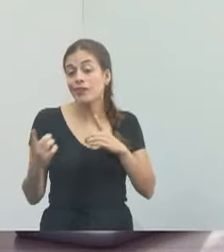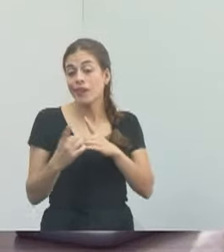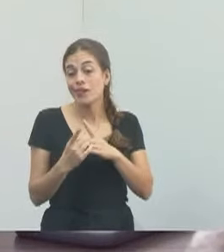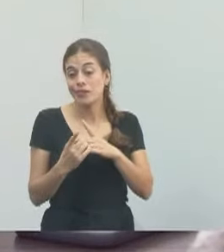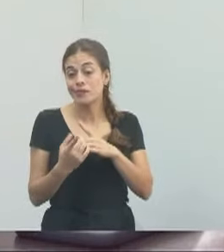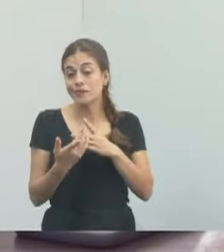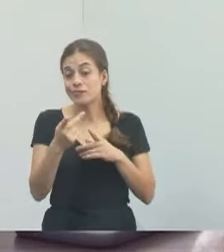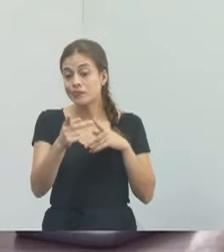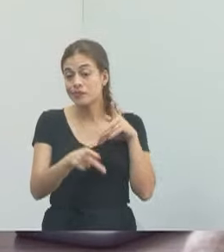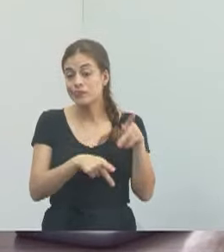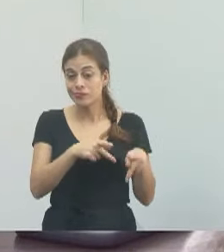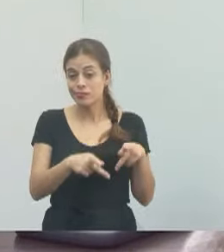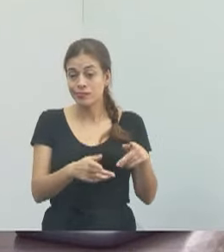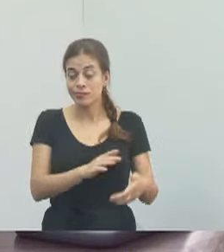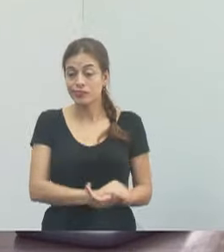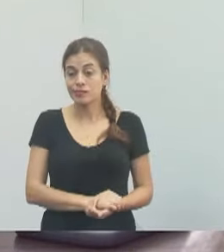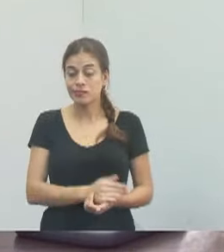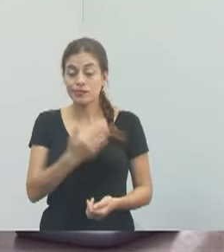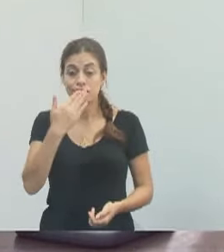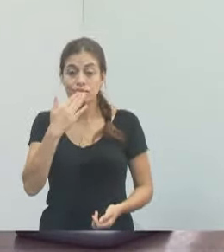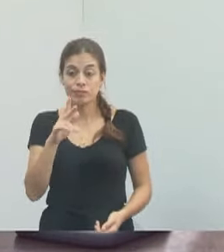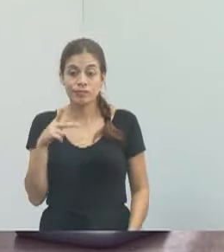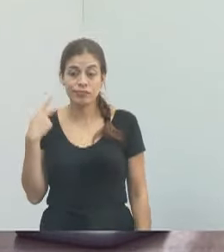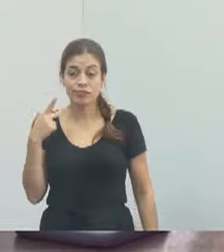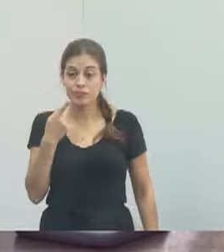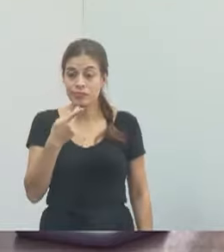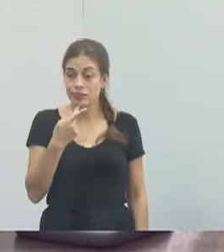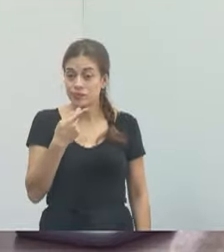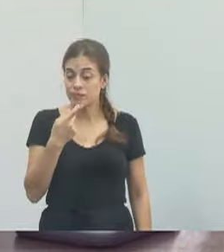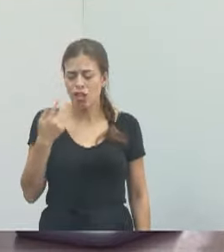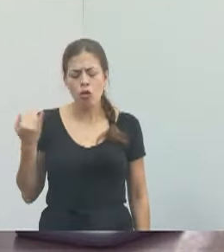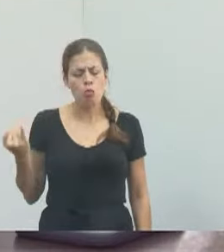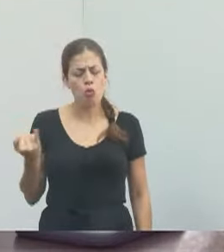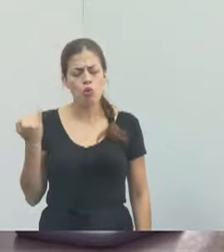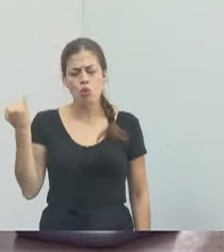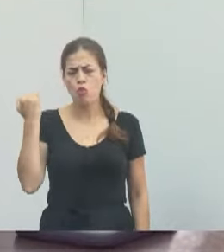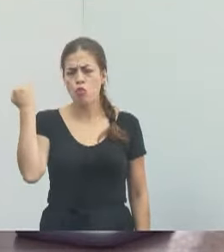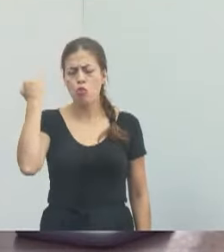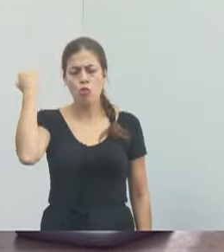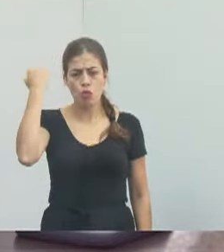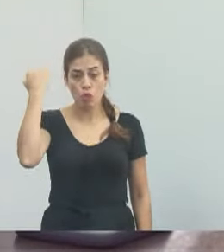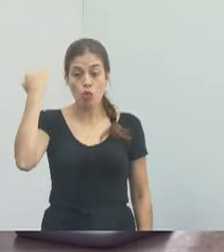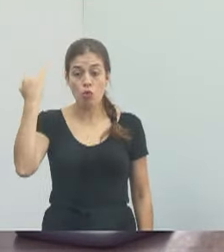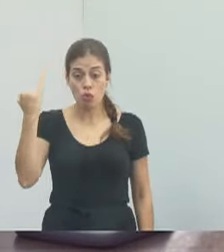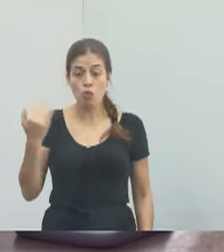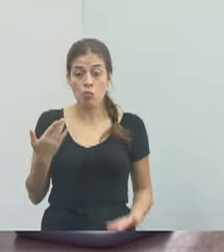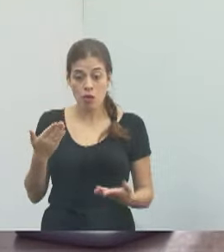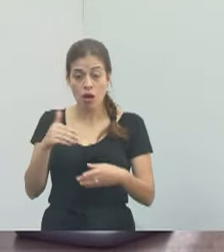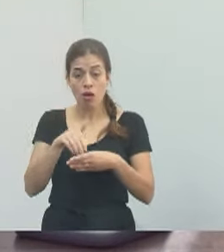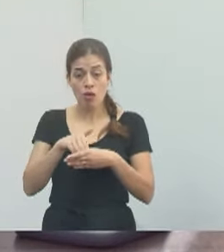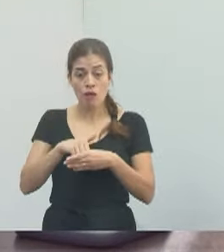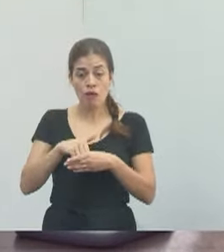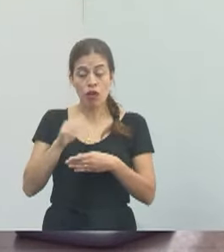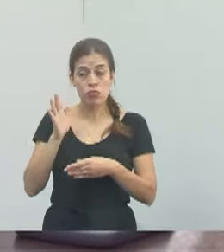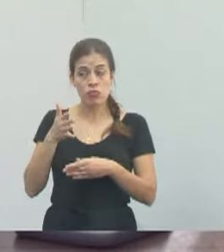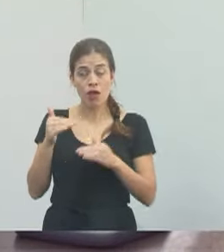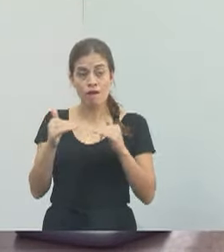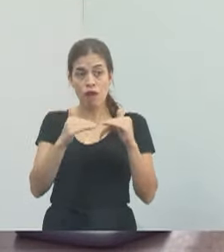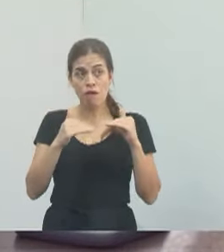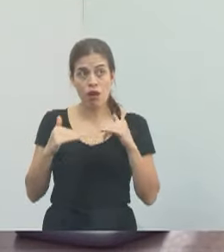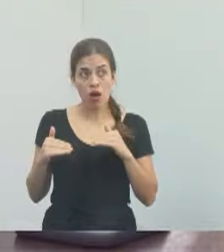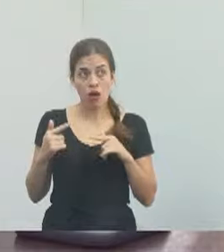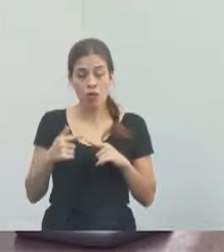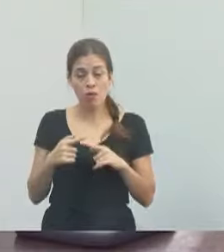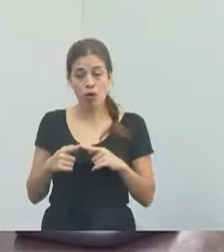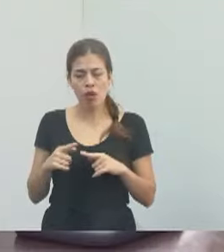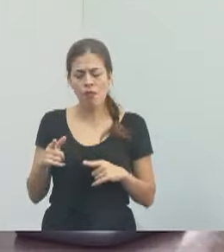essas pessoas pedido do vereador Hernani é um pedido muito importante quero deixar aqui o meu voto já favorável